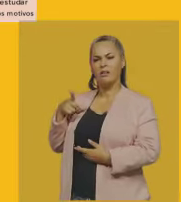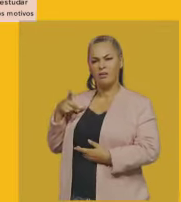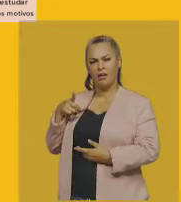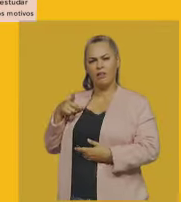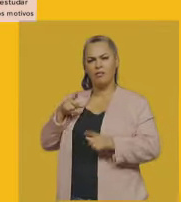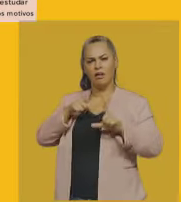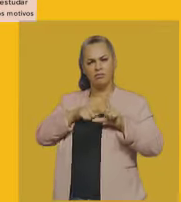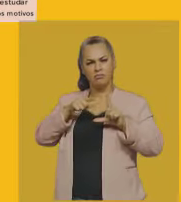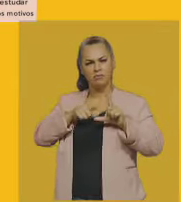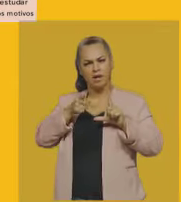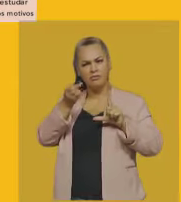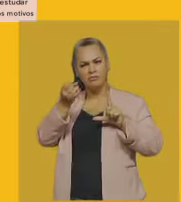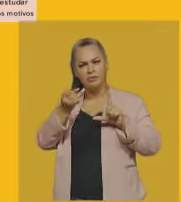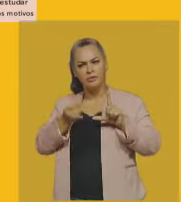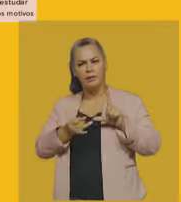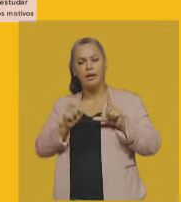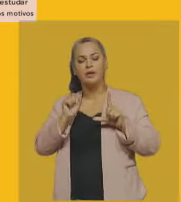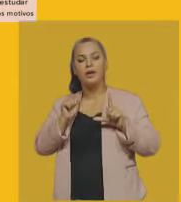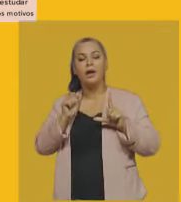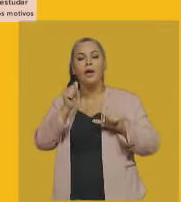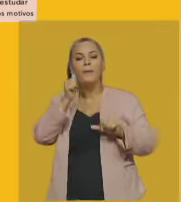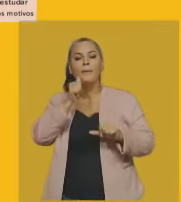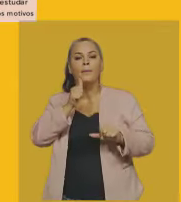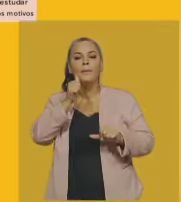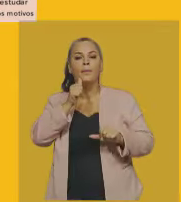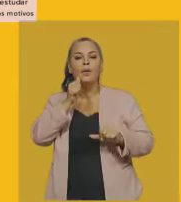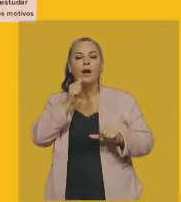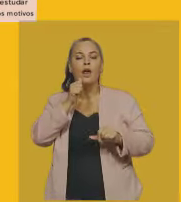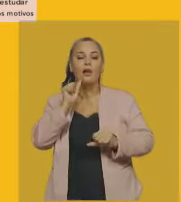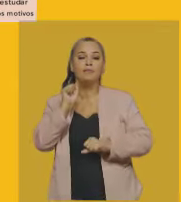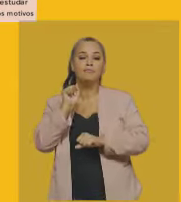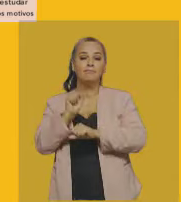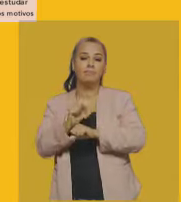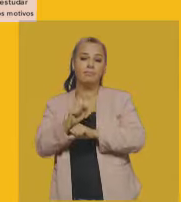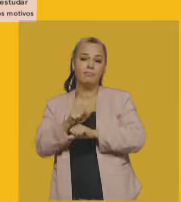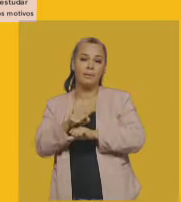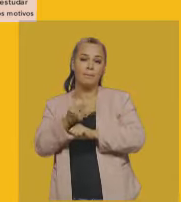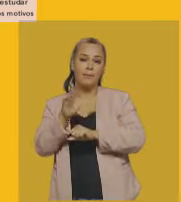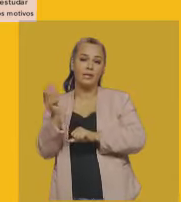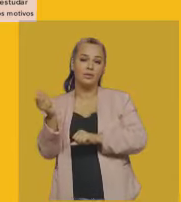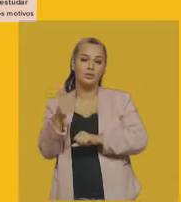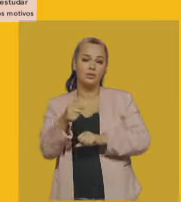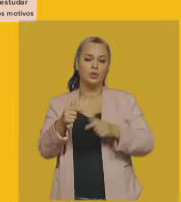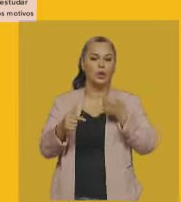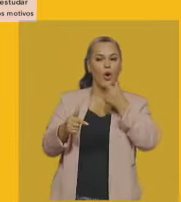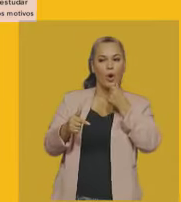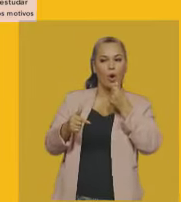a menina deixa de estudar? Olha lá. A gente vai ter lá no meio, lá no gráfico do meio,